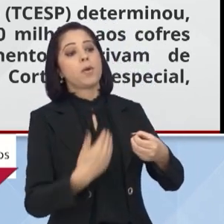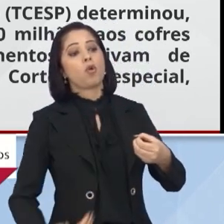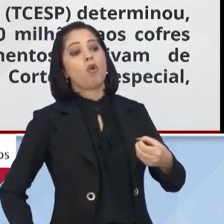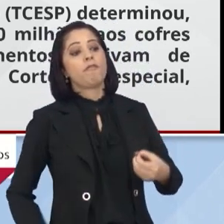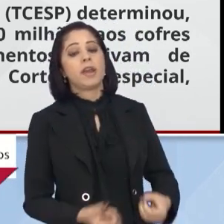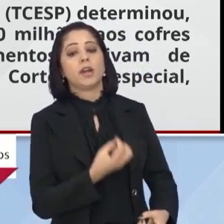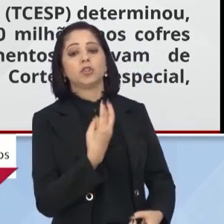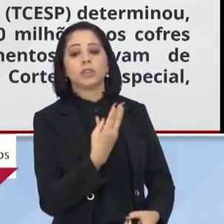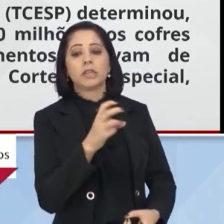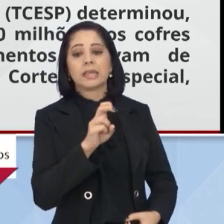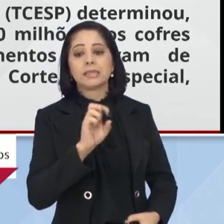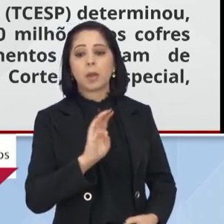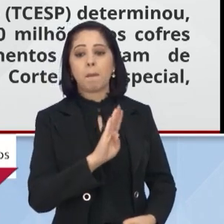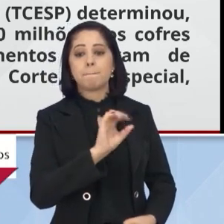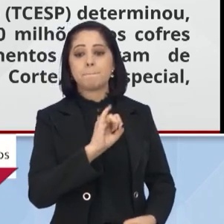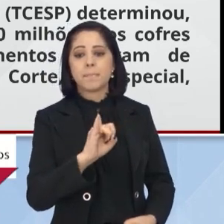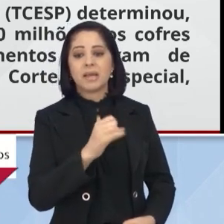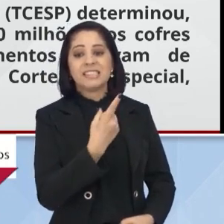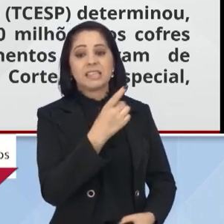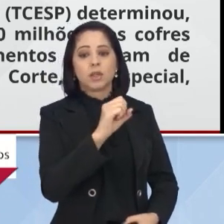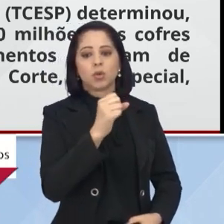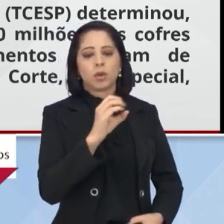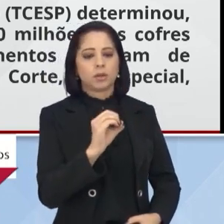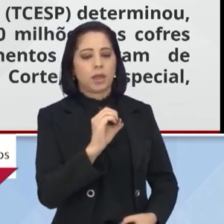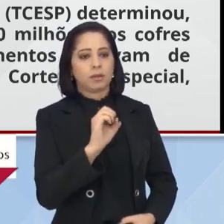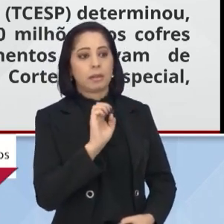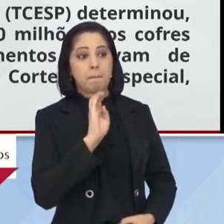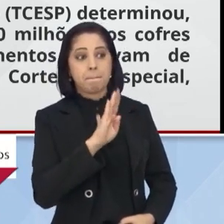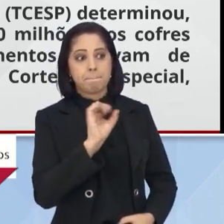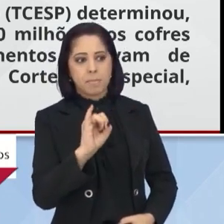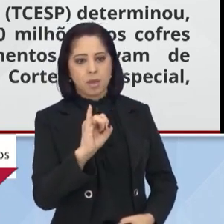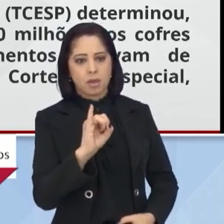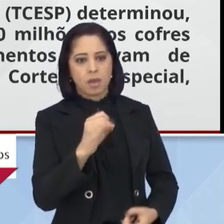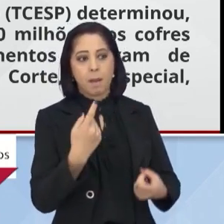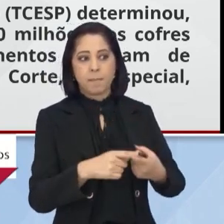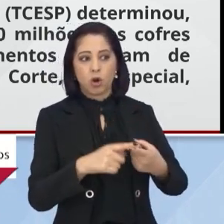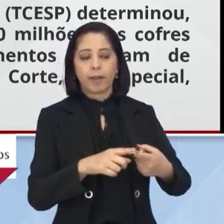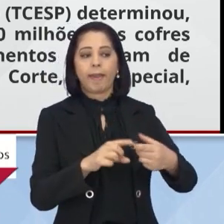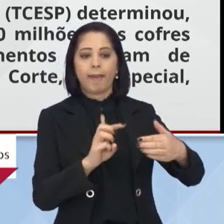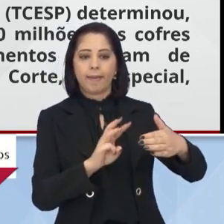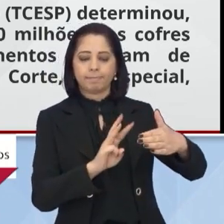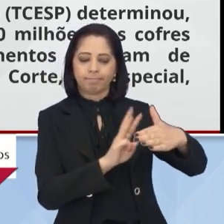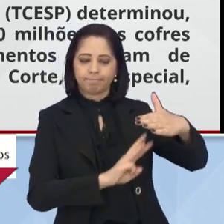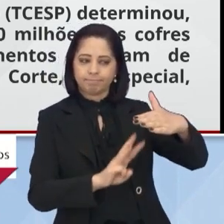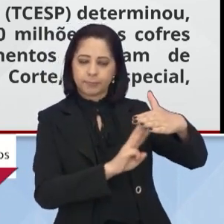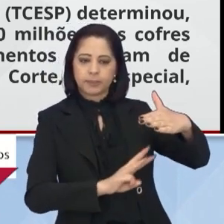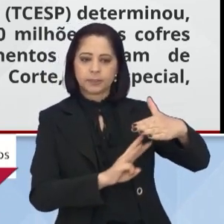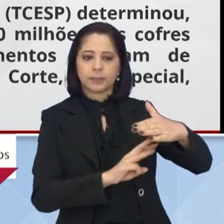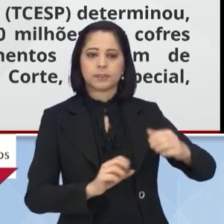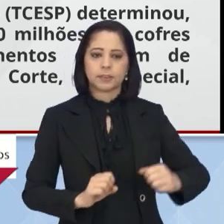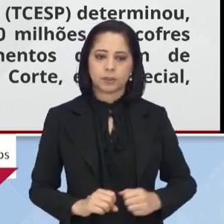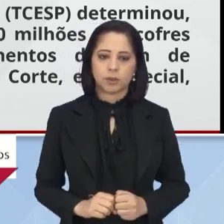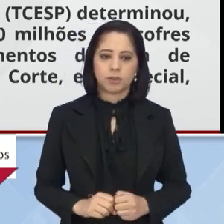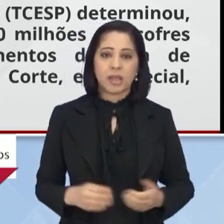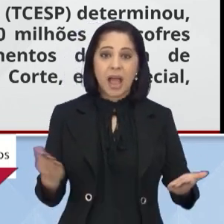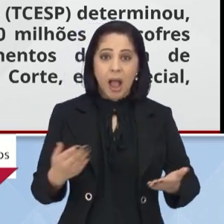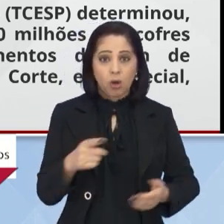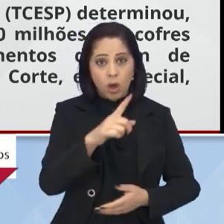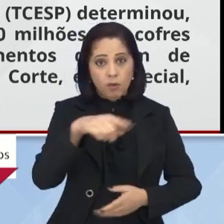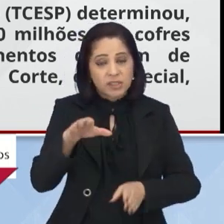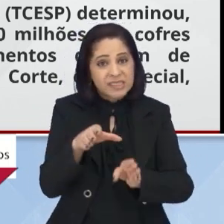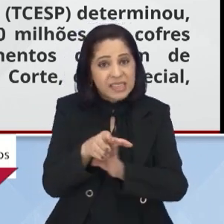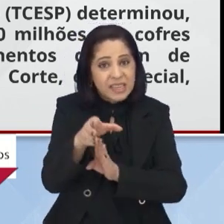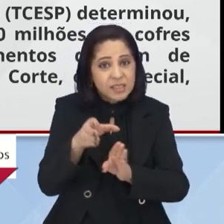valor tá relacionado a repasses ao terceiro setor por isso que eu vou trazer aqui para vocês algumas orientações